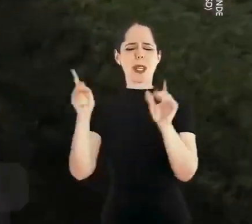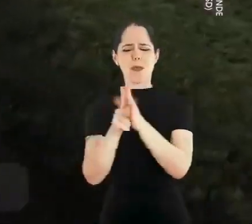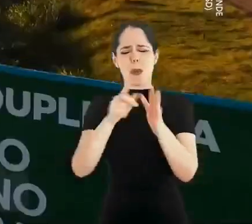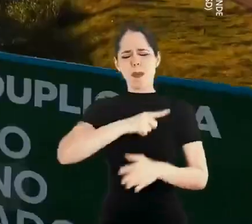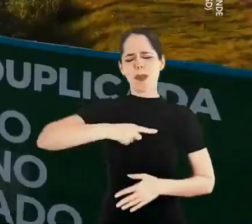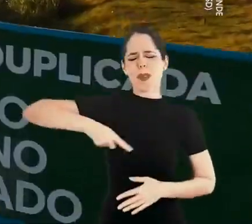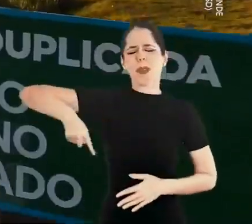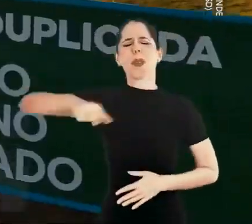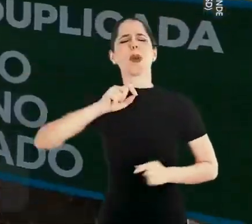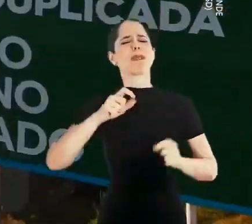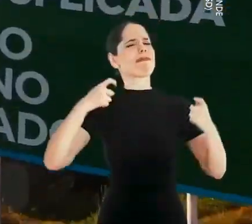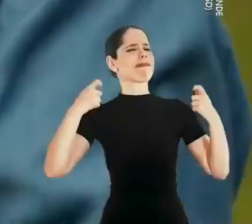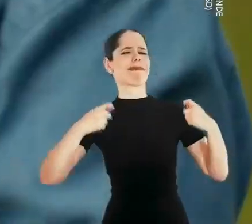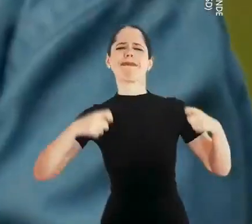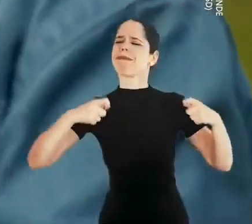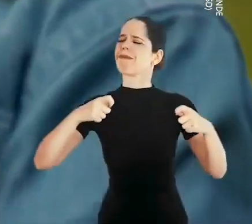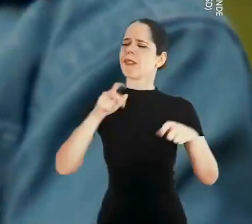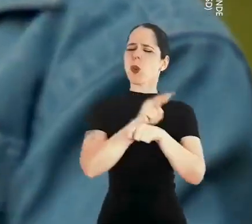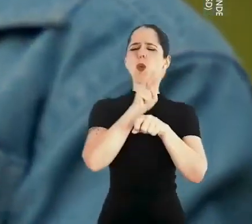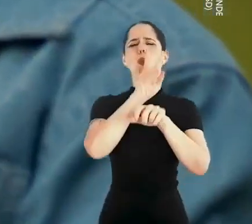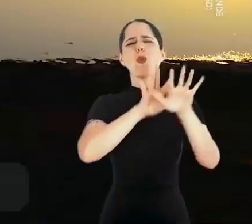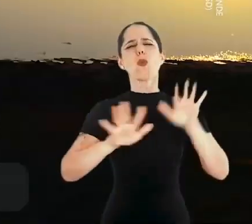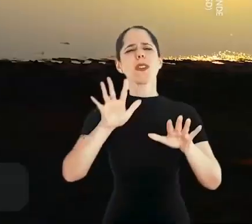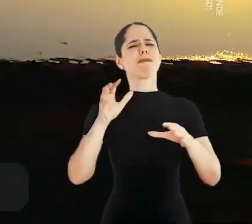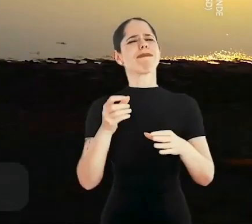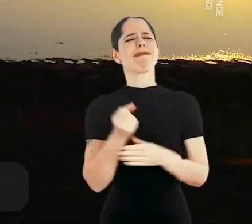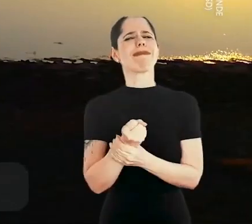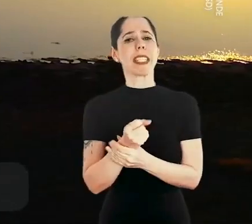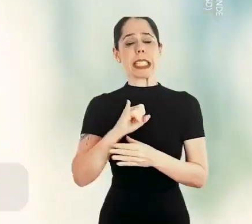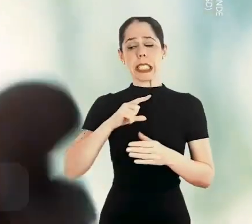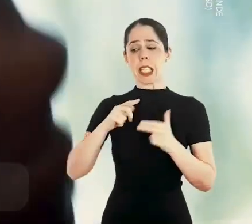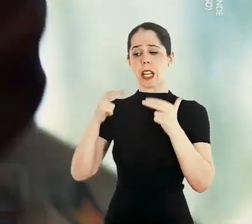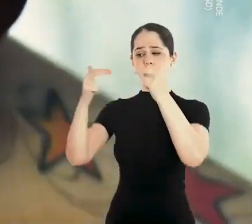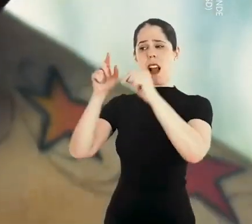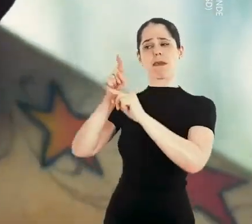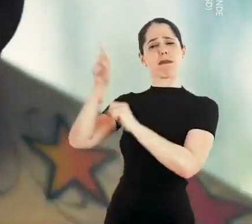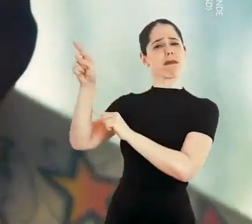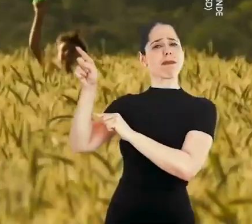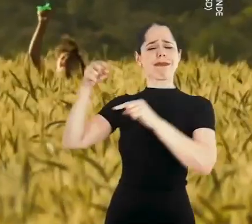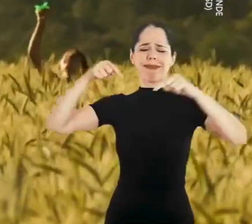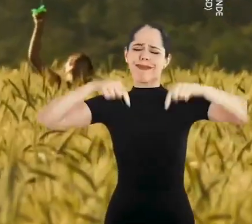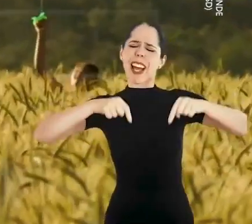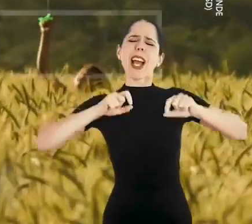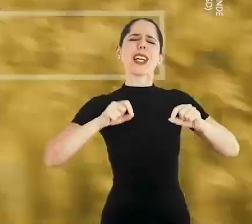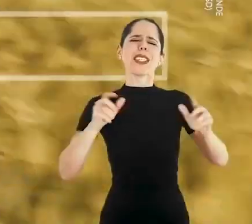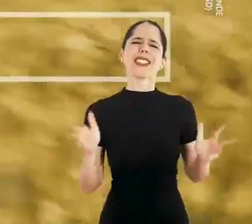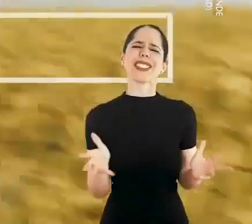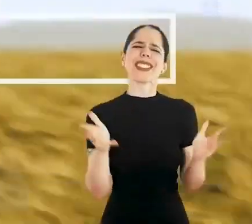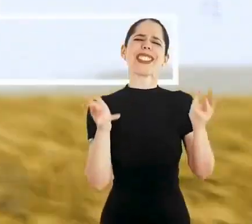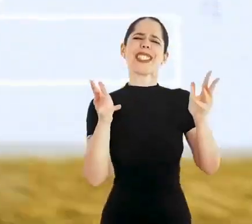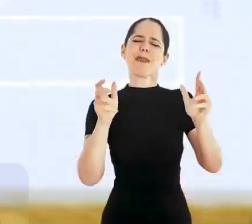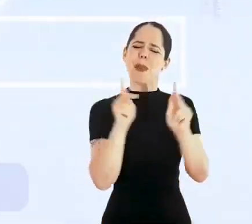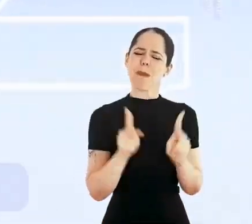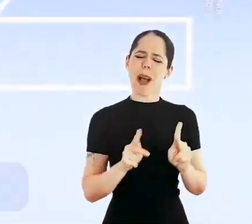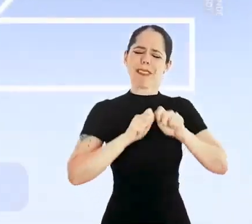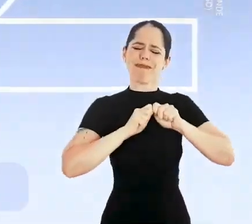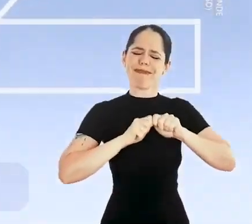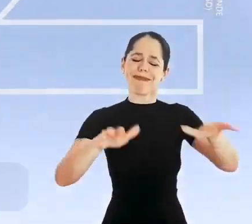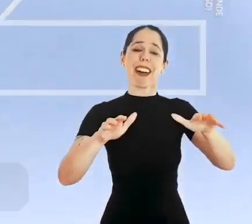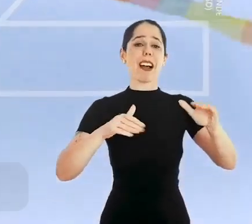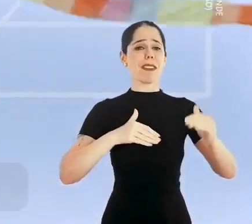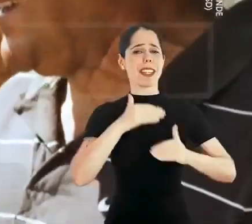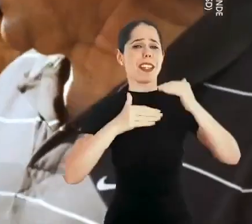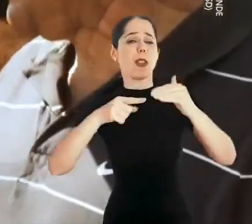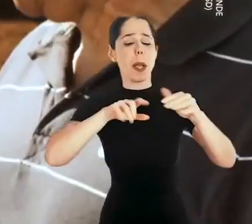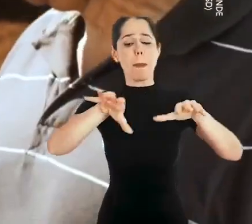que são nossas pra proteger. Se tem guerra lá em cima, aqui se semeia a